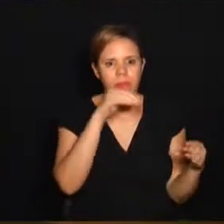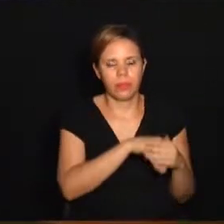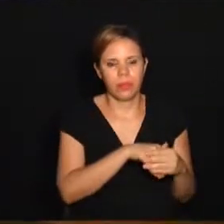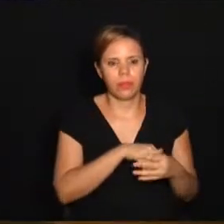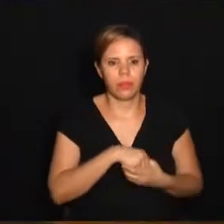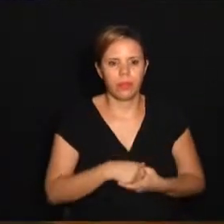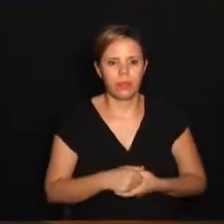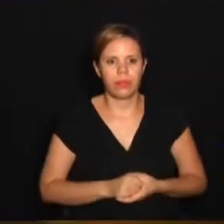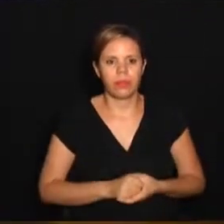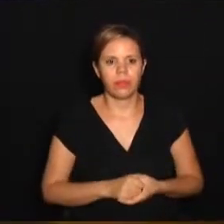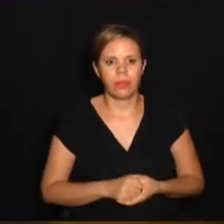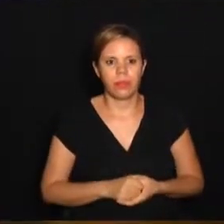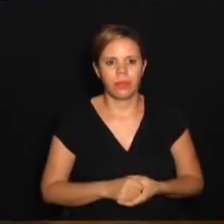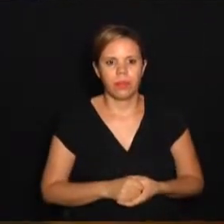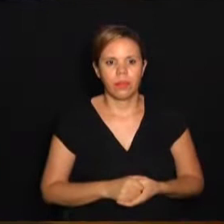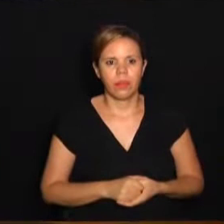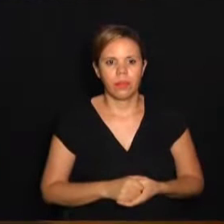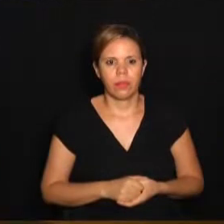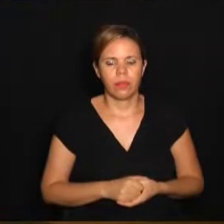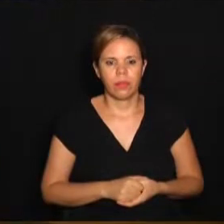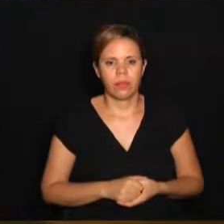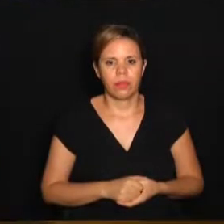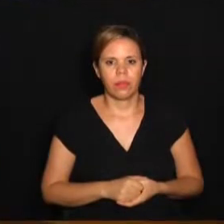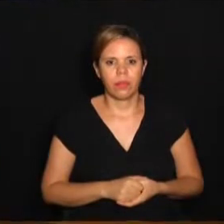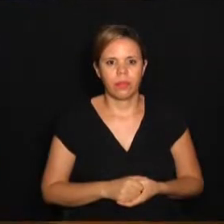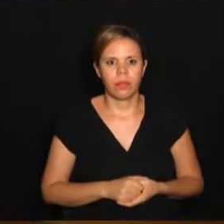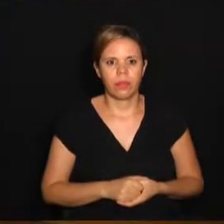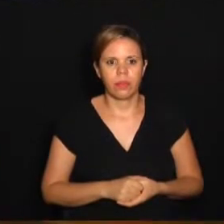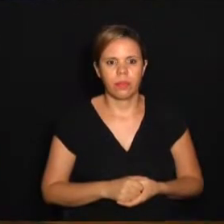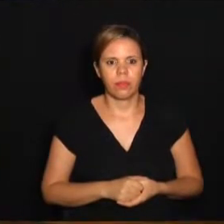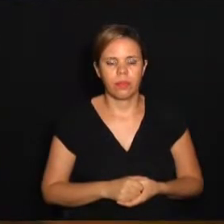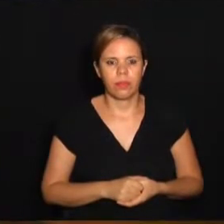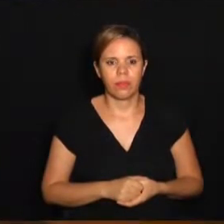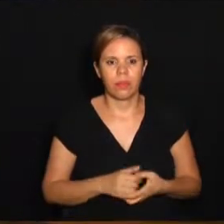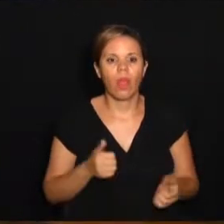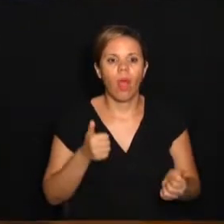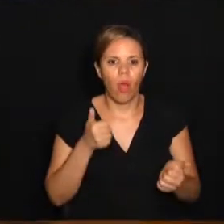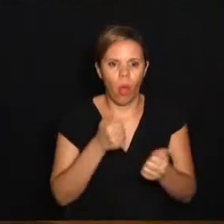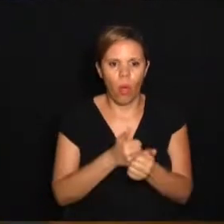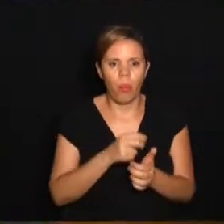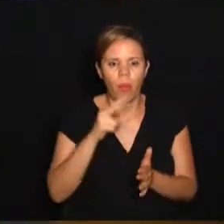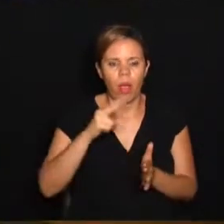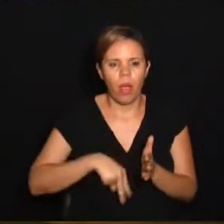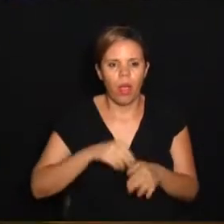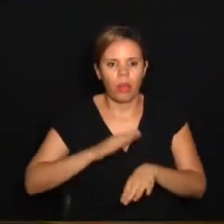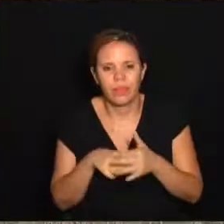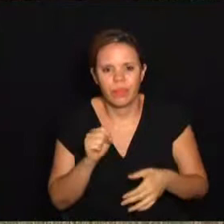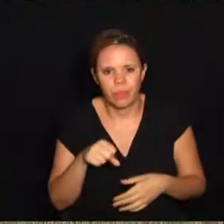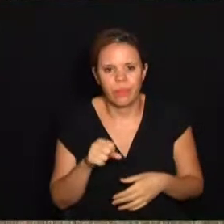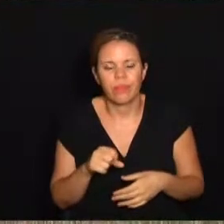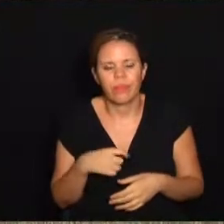para que a população acompanha de casa o vereador comentou a preocupação do legislativo em manter a transparência